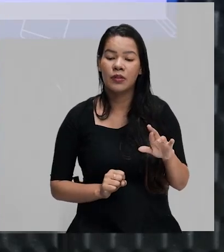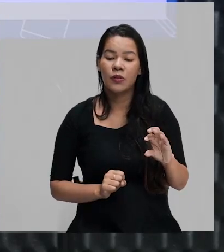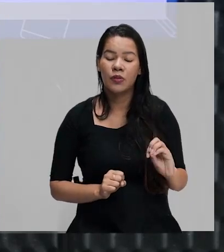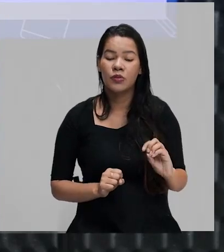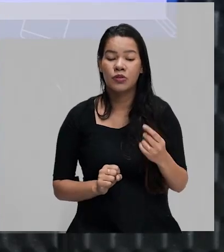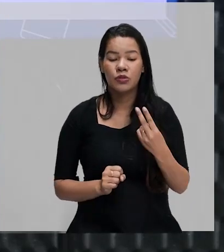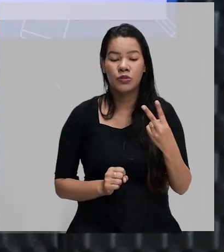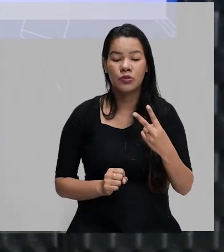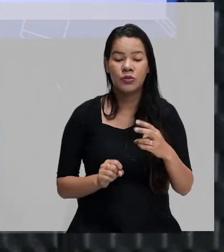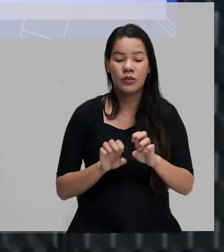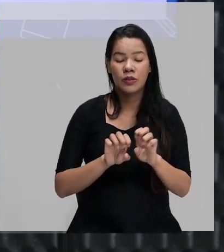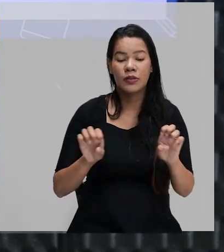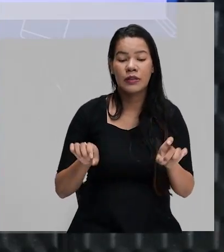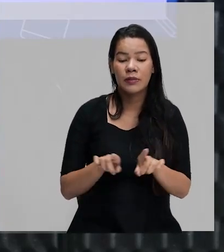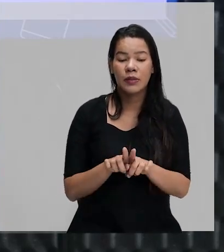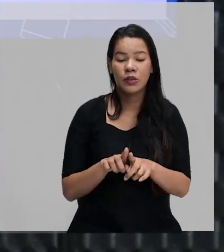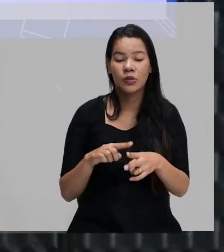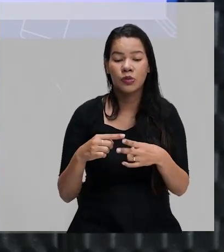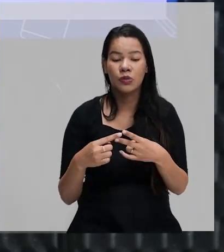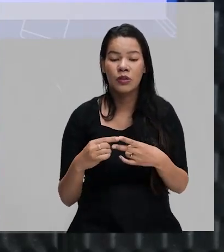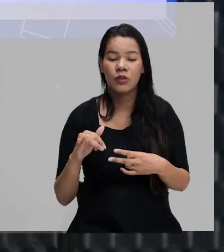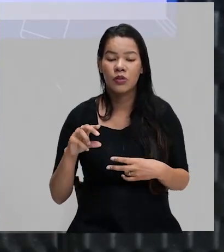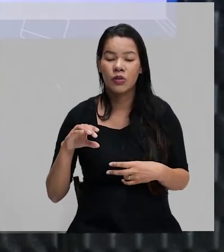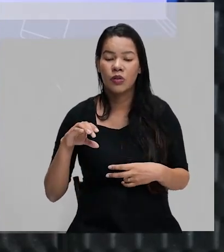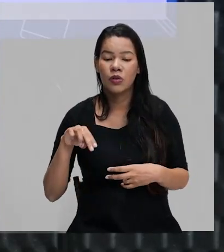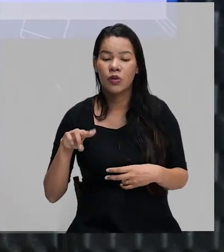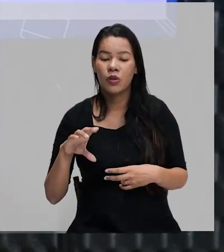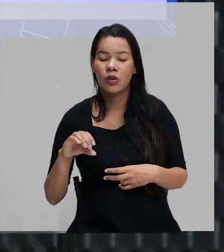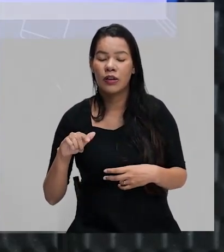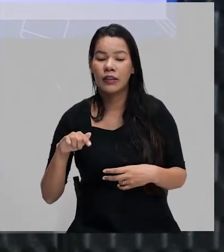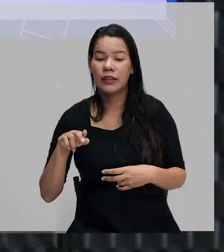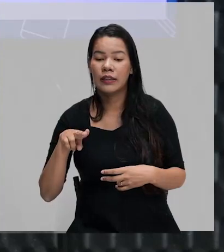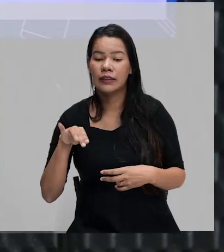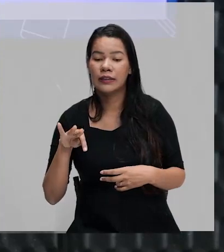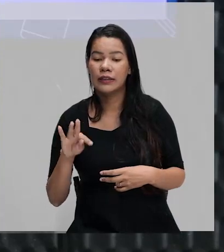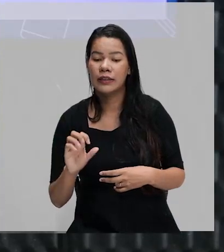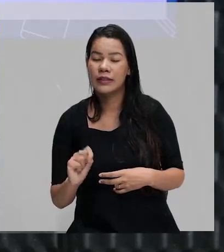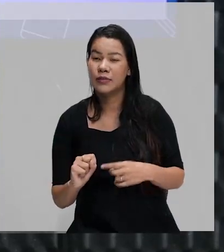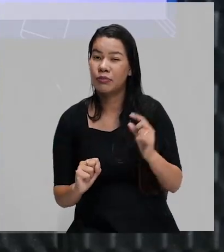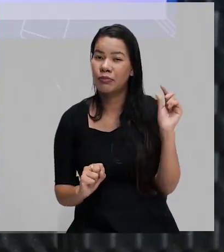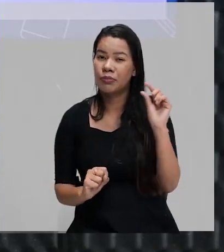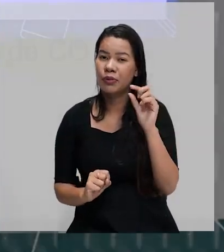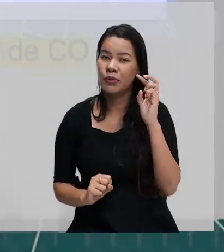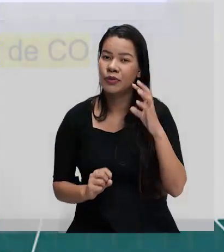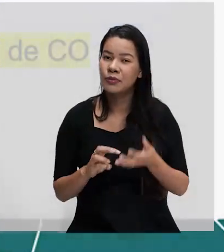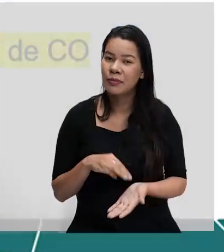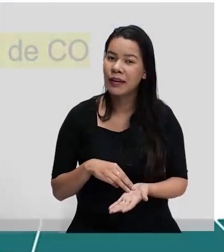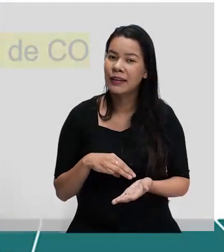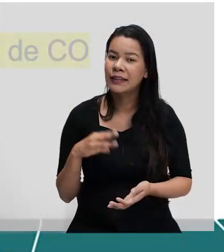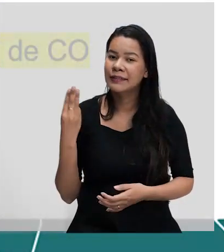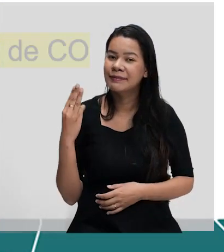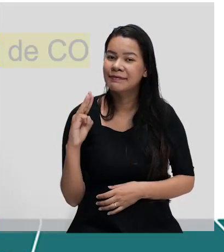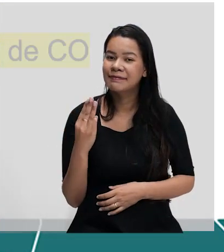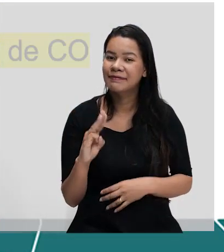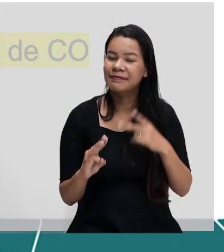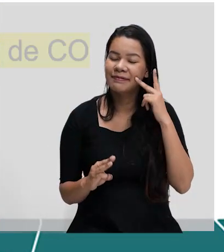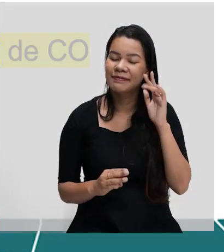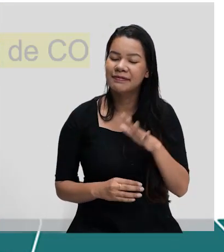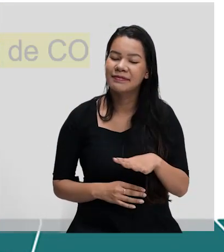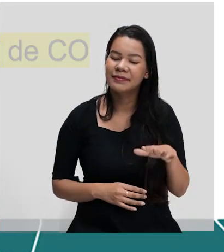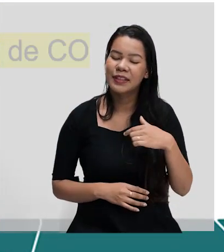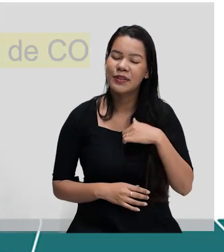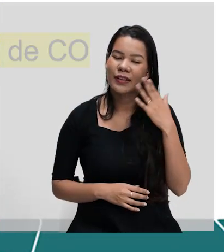equações e 2 incógnitas. Show? Um pouquinho de matemática para você. Eu sei que você gosta de